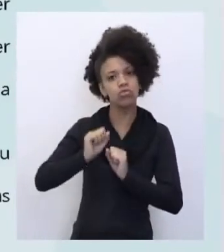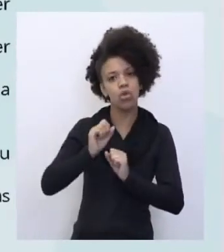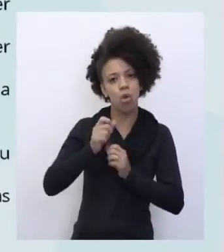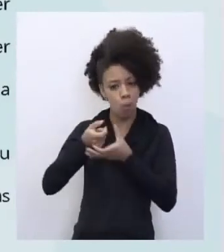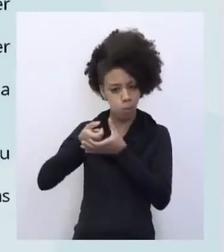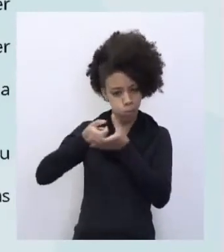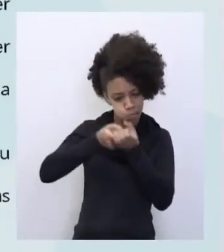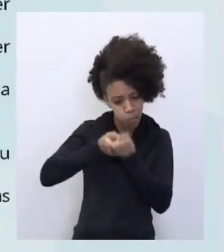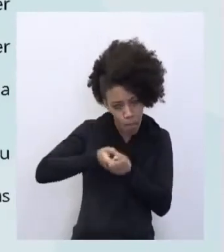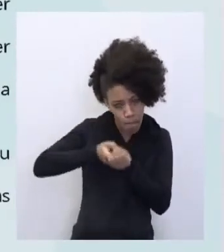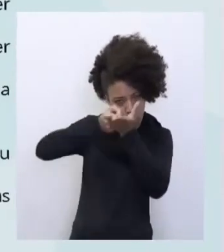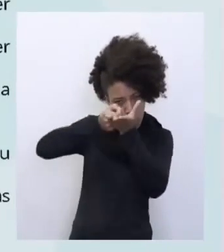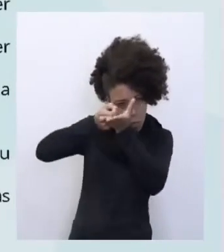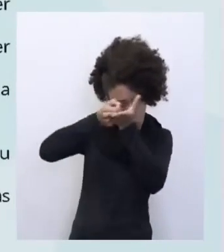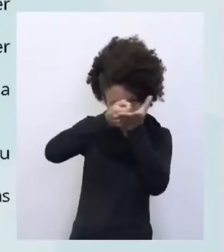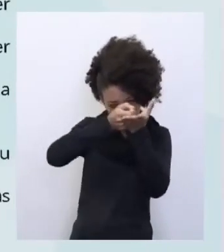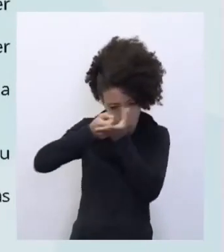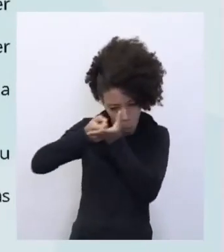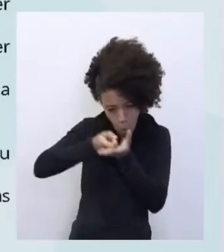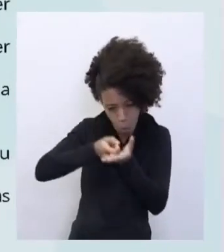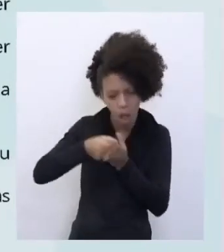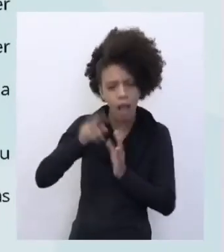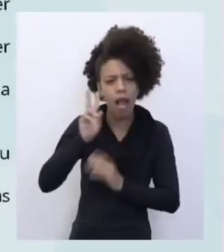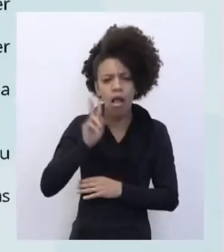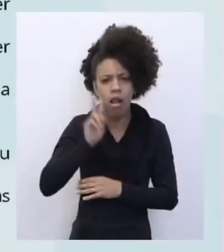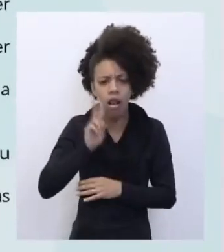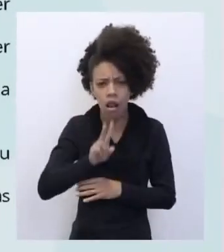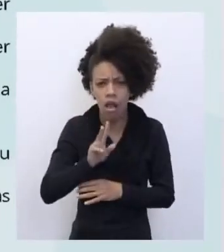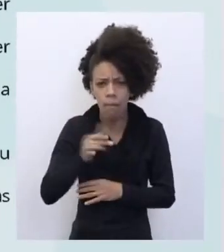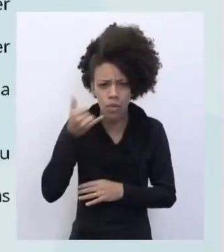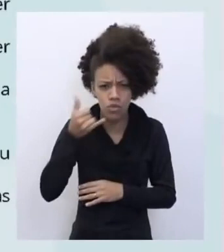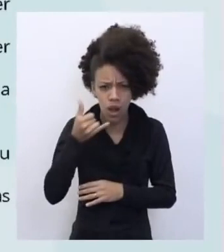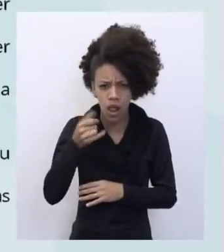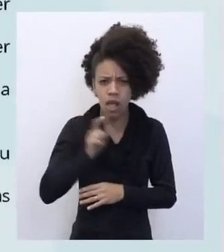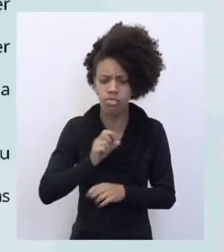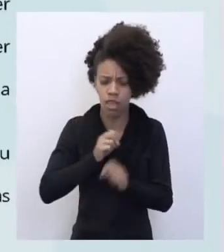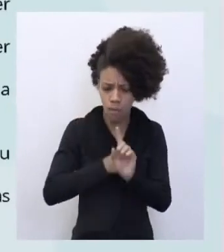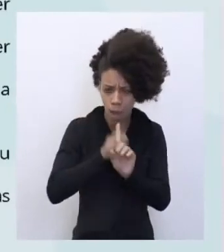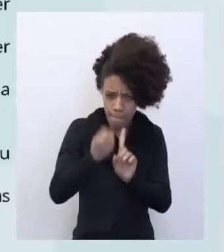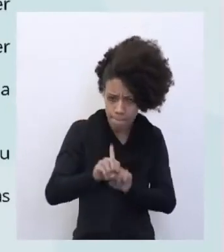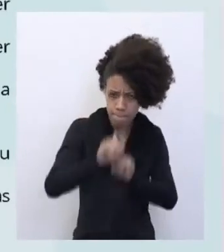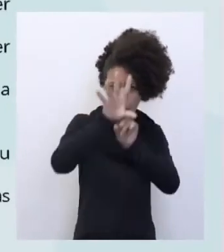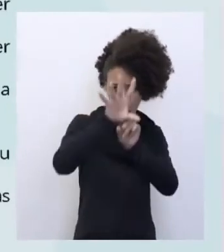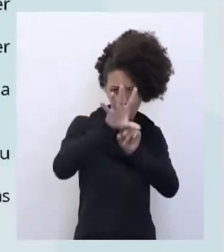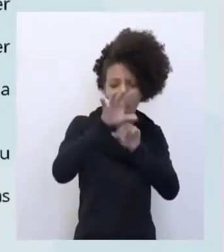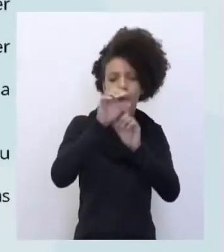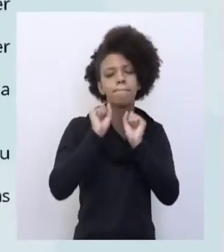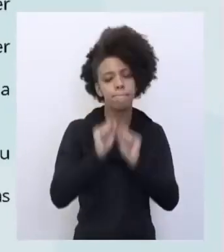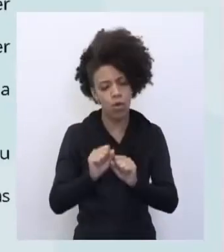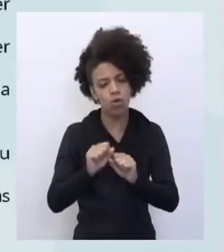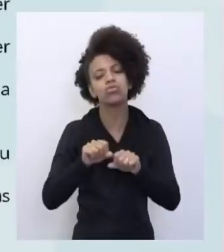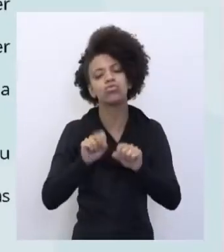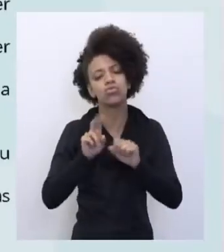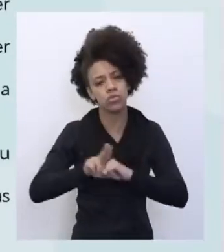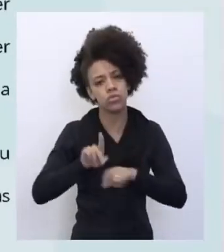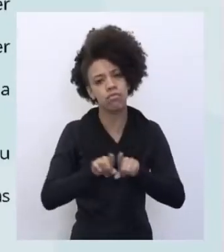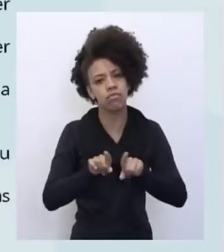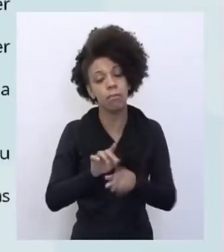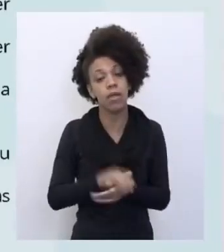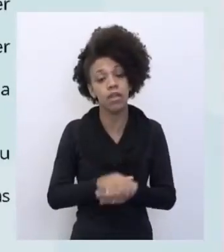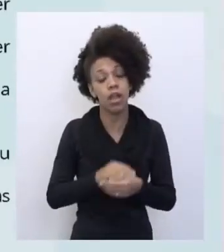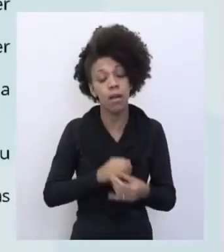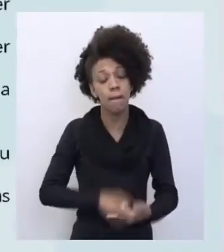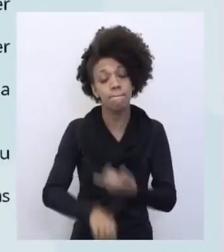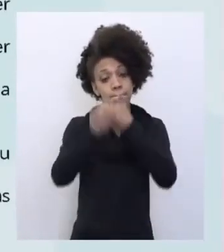utilização dos aparelhos celulares. Lembra que no celular tem uma lanterna? Pode usar aquilo também. Acrescentar elementos da dança, música ou